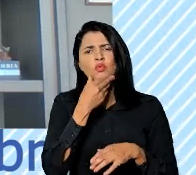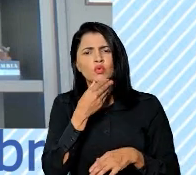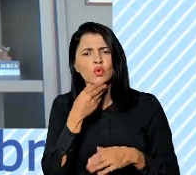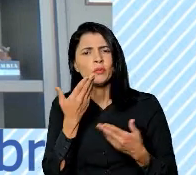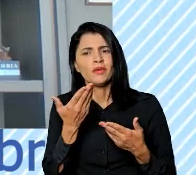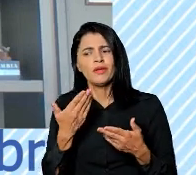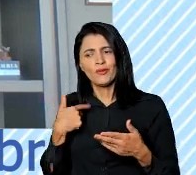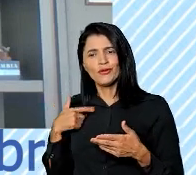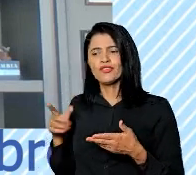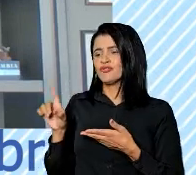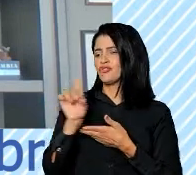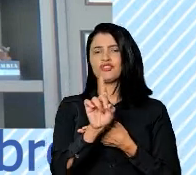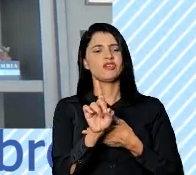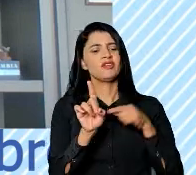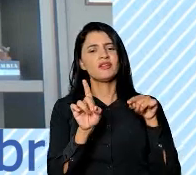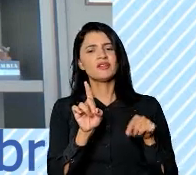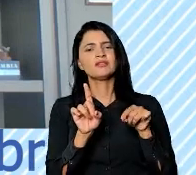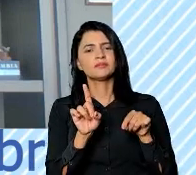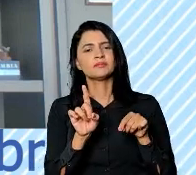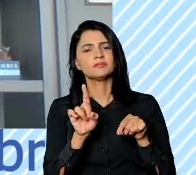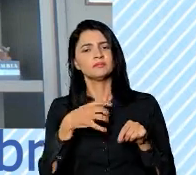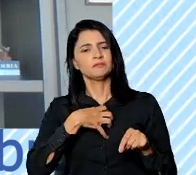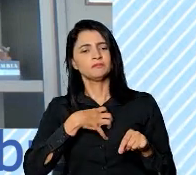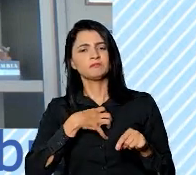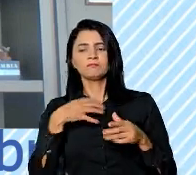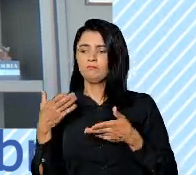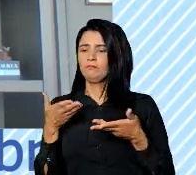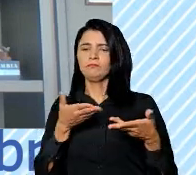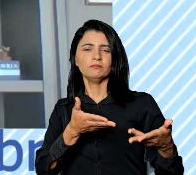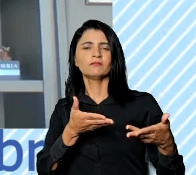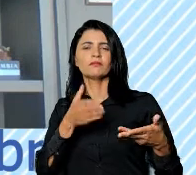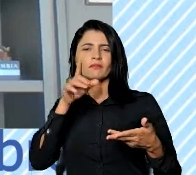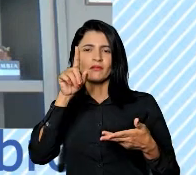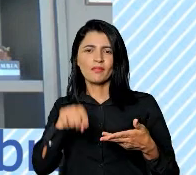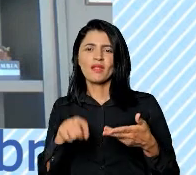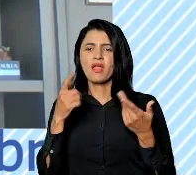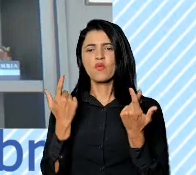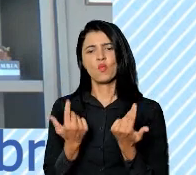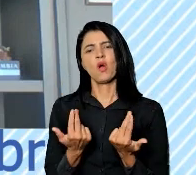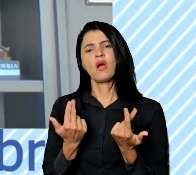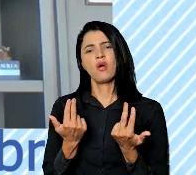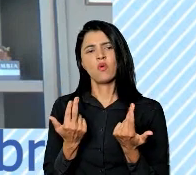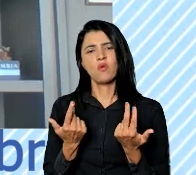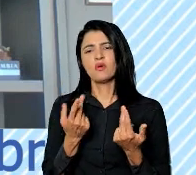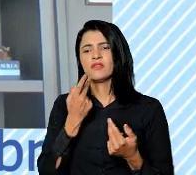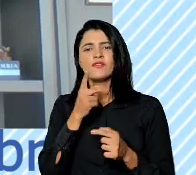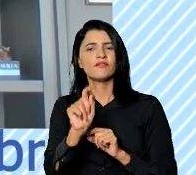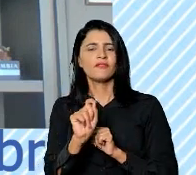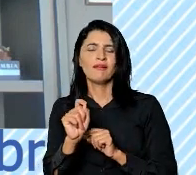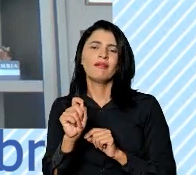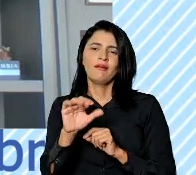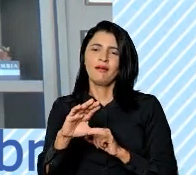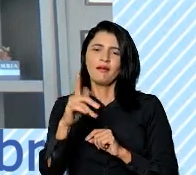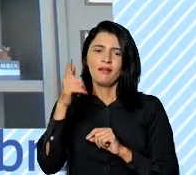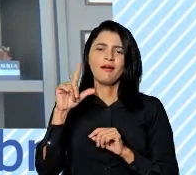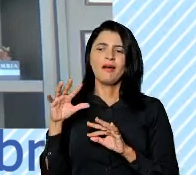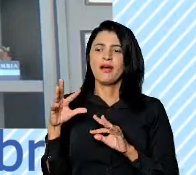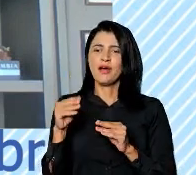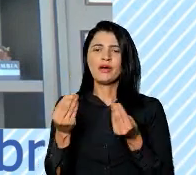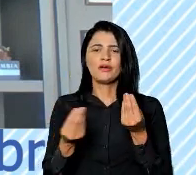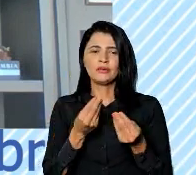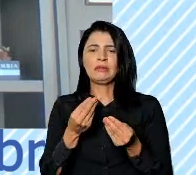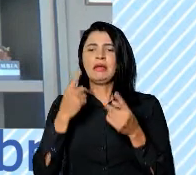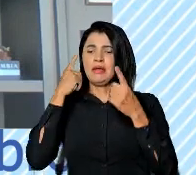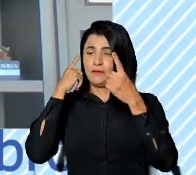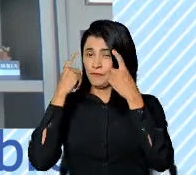para ocupar esse lugar, a forma como nós somos recebidas é desta maneira, sem falar, é claro, em toda a